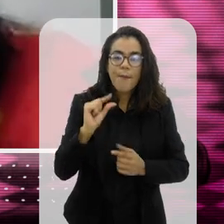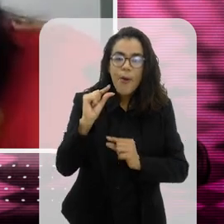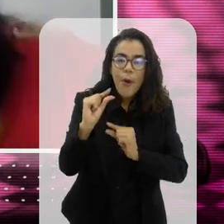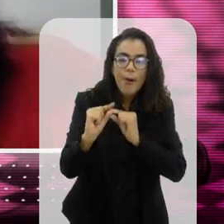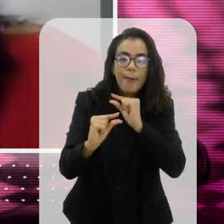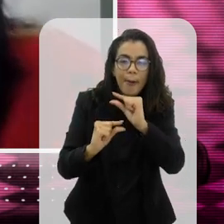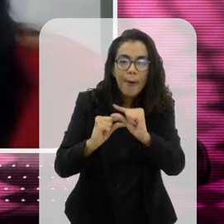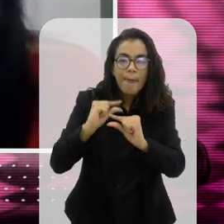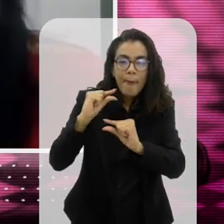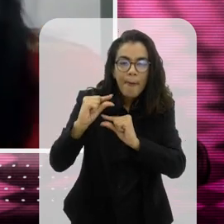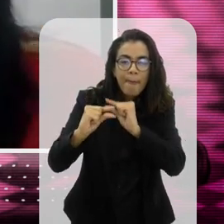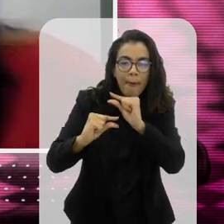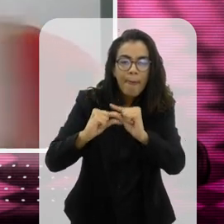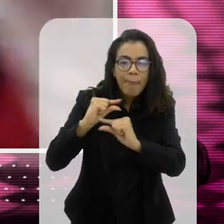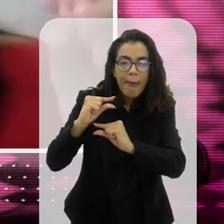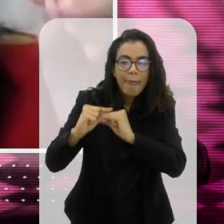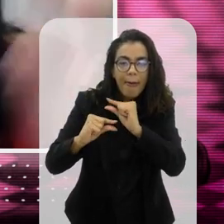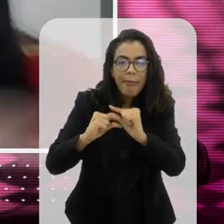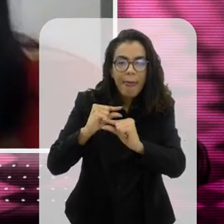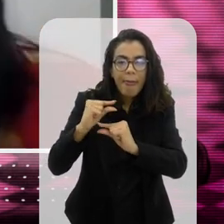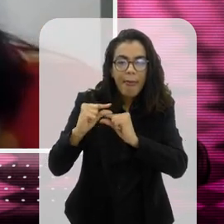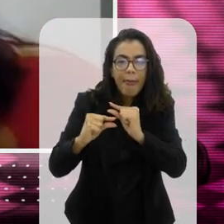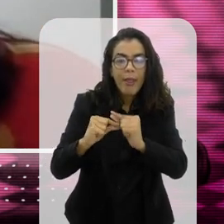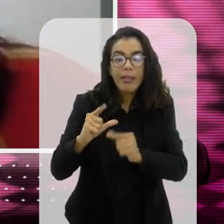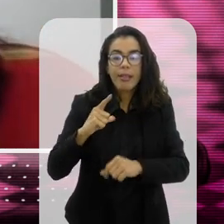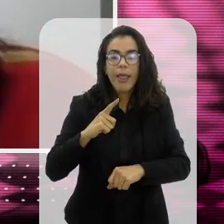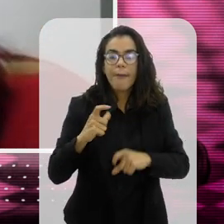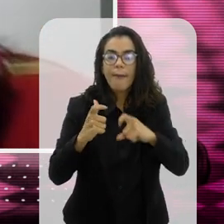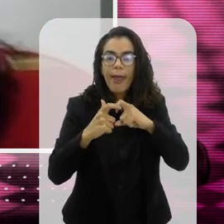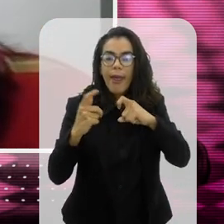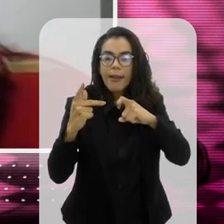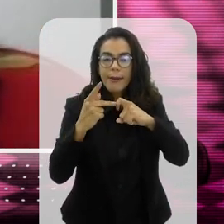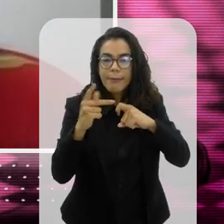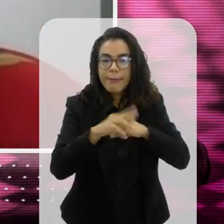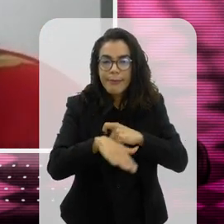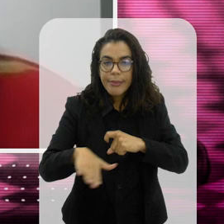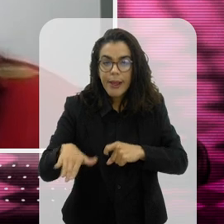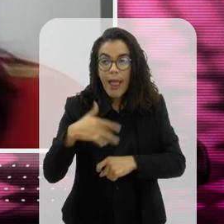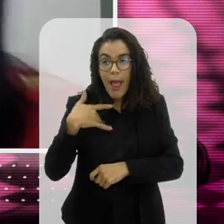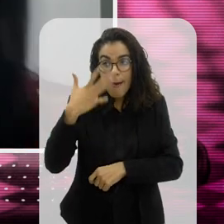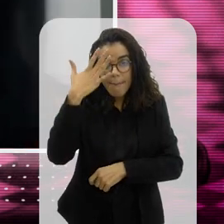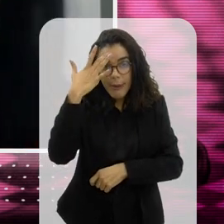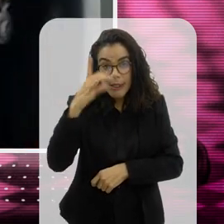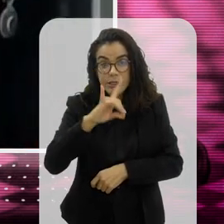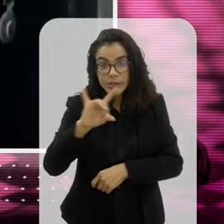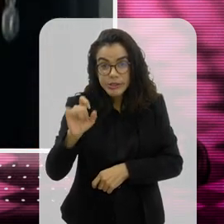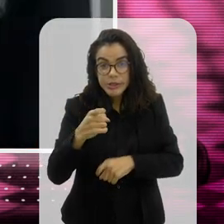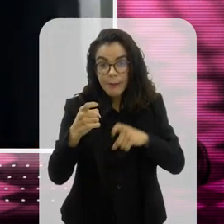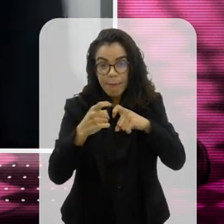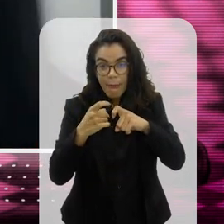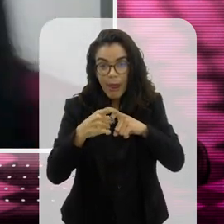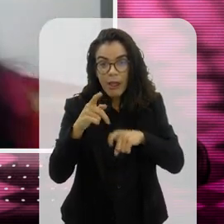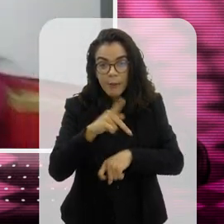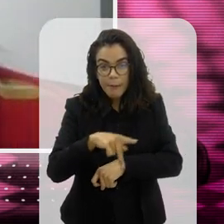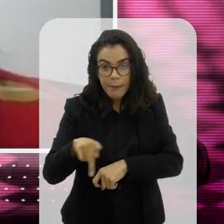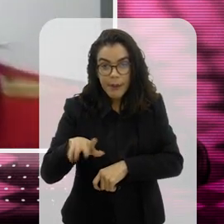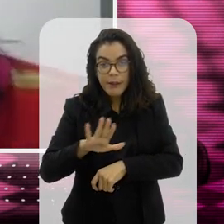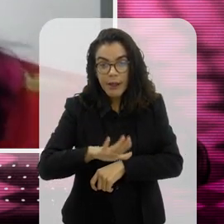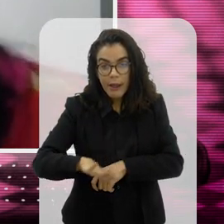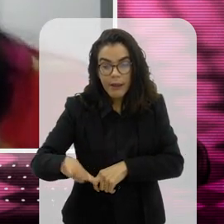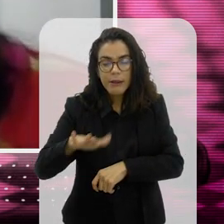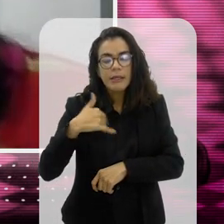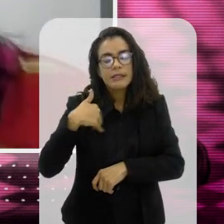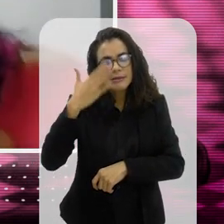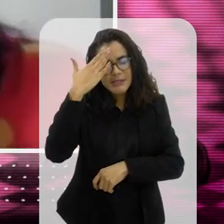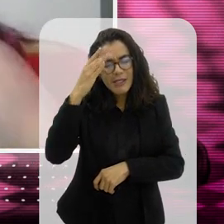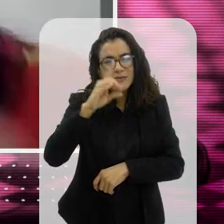vendo todos os outros, que é um pouquinho aqui, um pouquinho ali. Então, vai ter a pediatra. Então a gente tem que levar: olha, amanhã é o dia da pediatra. Ele